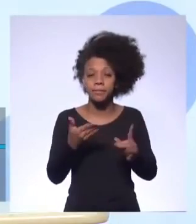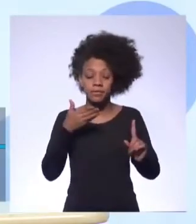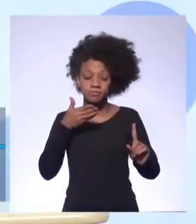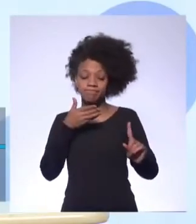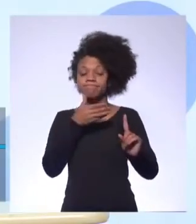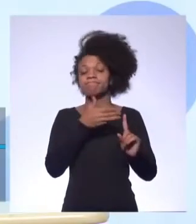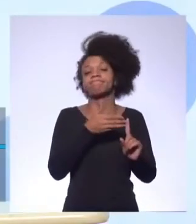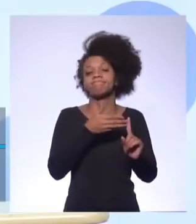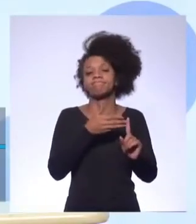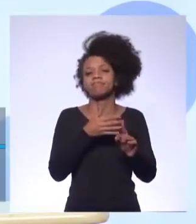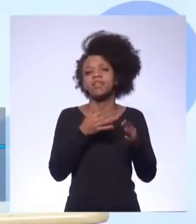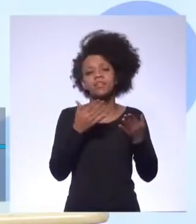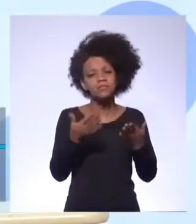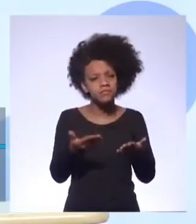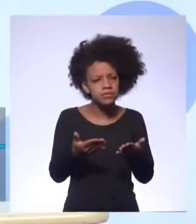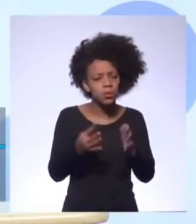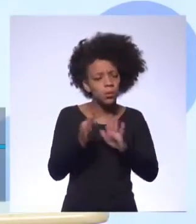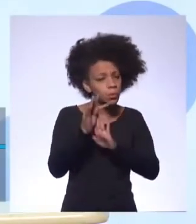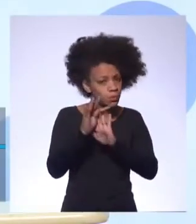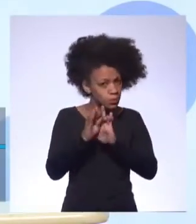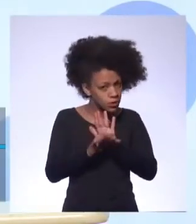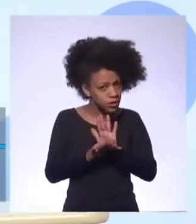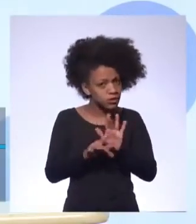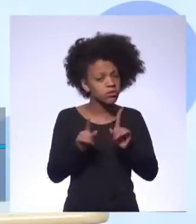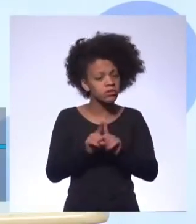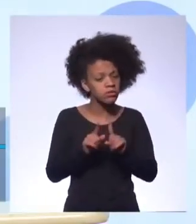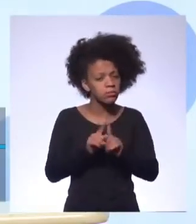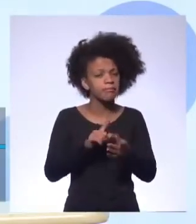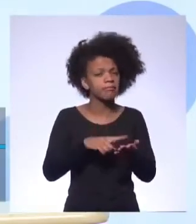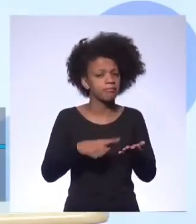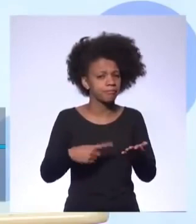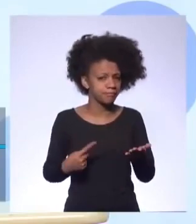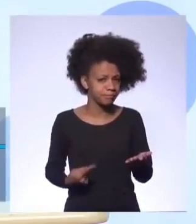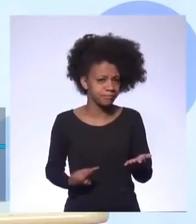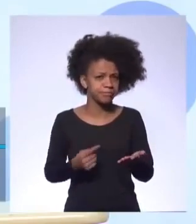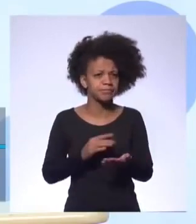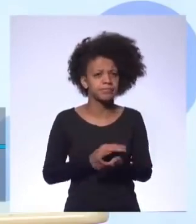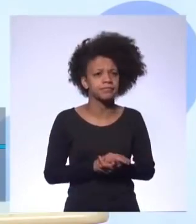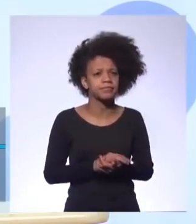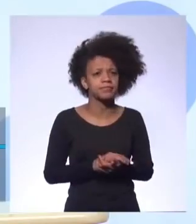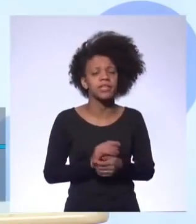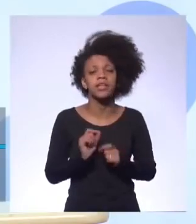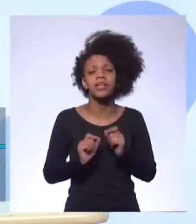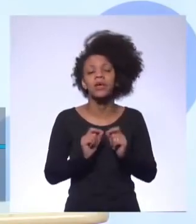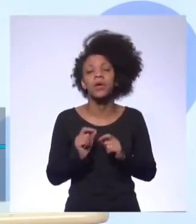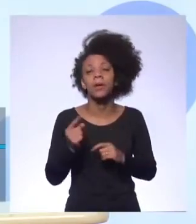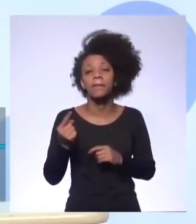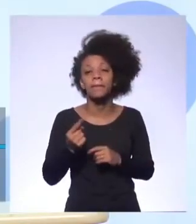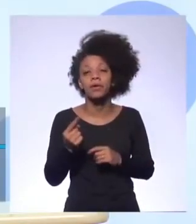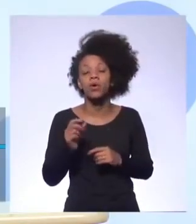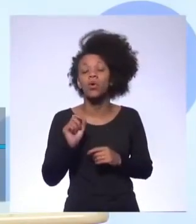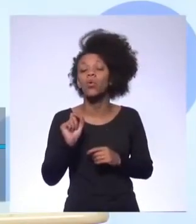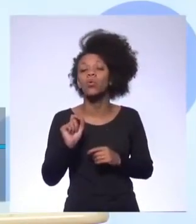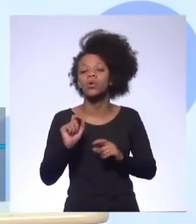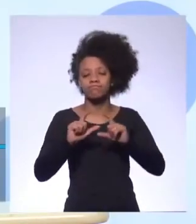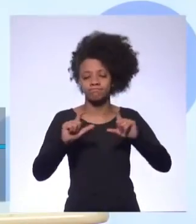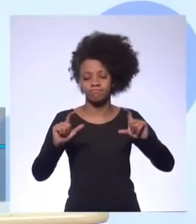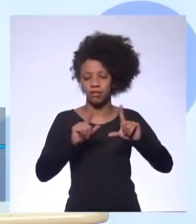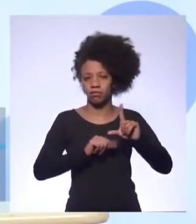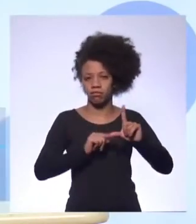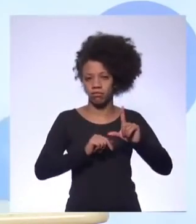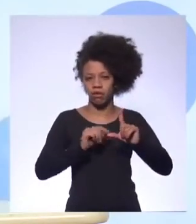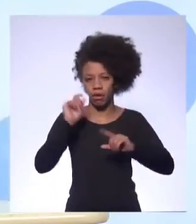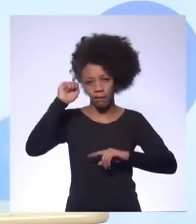referencial. Então, eu coloquei um texto que também está na apostila, que é a primeira parte, o que está em preto, pode colocar para